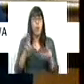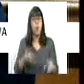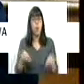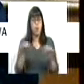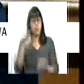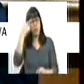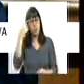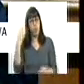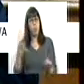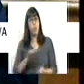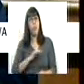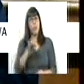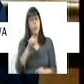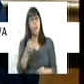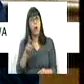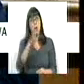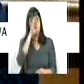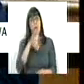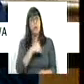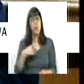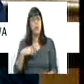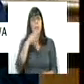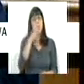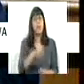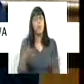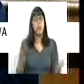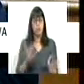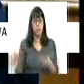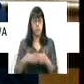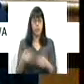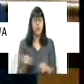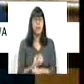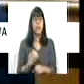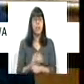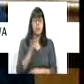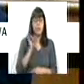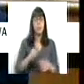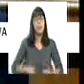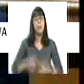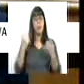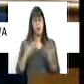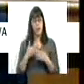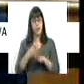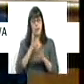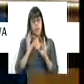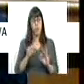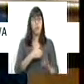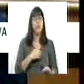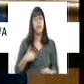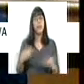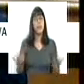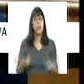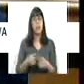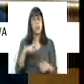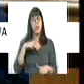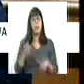que nunca ninguém compreendeu, porque o que o Sr. Ex-Ministro da Saúde dizia era que encerrava serviços para melhorar o acesso aos cuidados de saúde